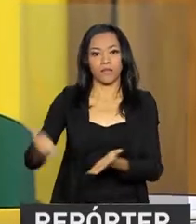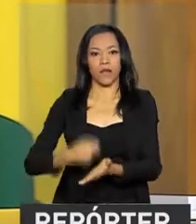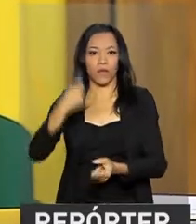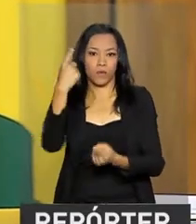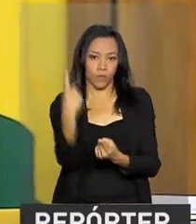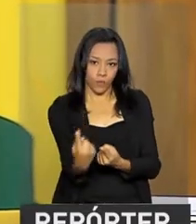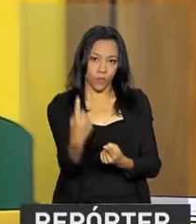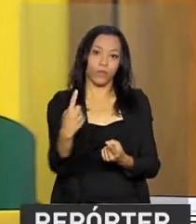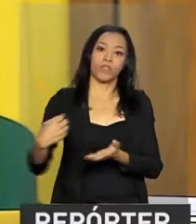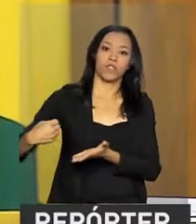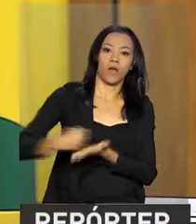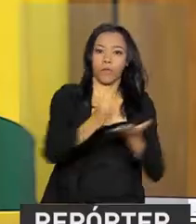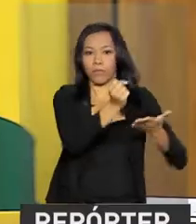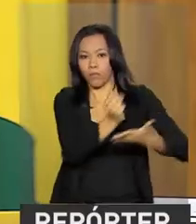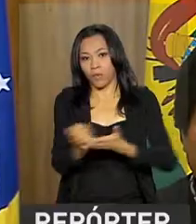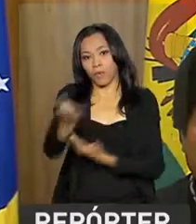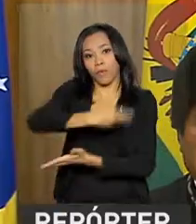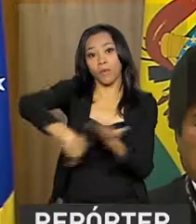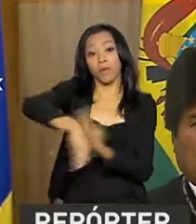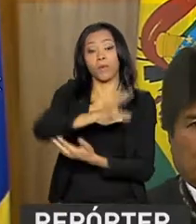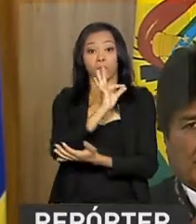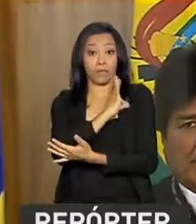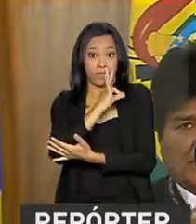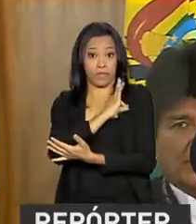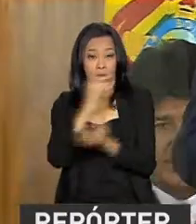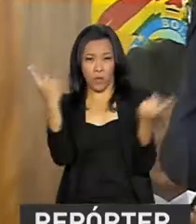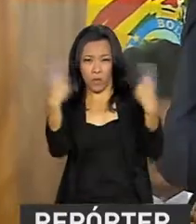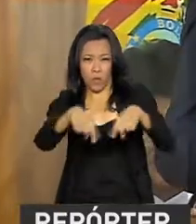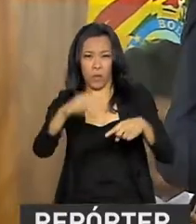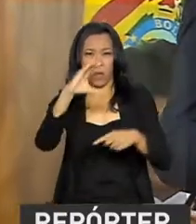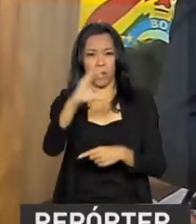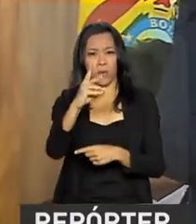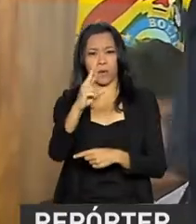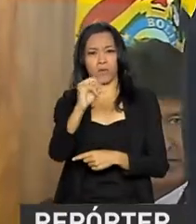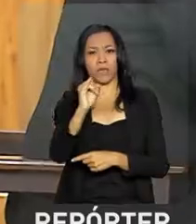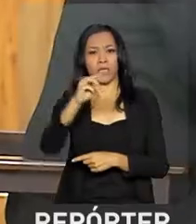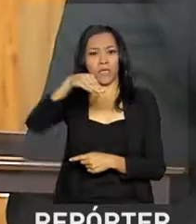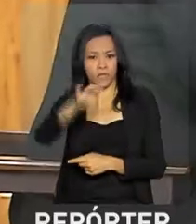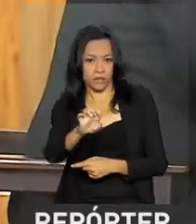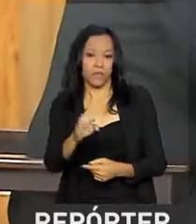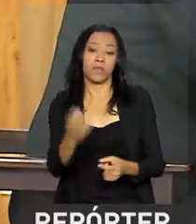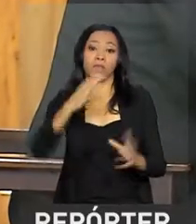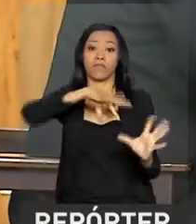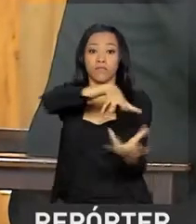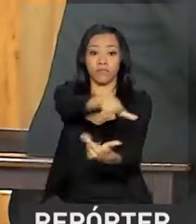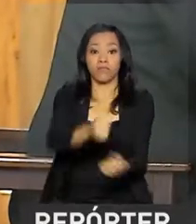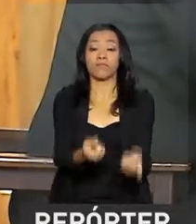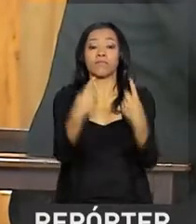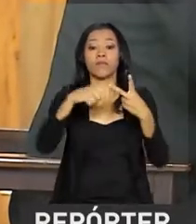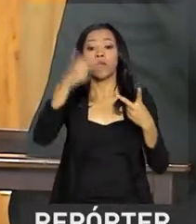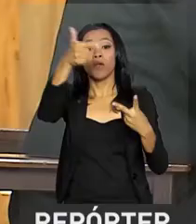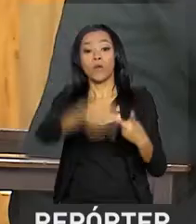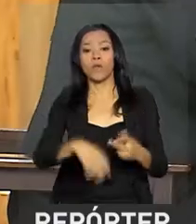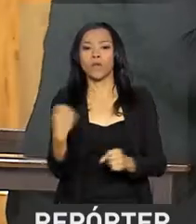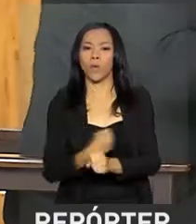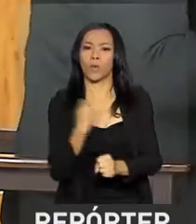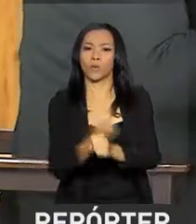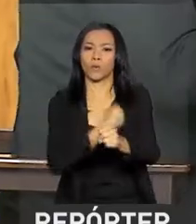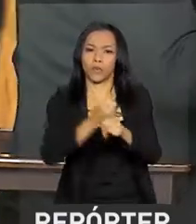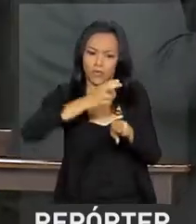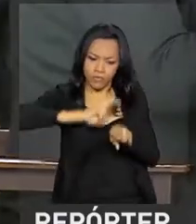Um de cooperação policial de combate ao crime organizado transnacional e outro para a construção de uma